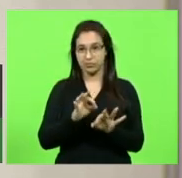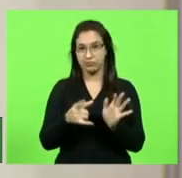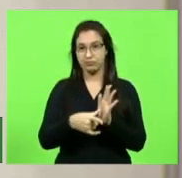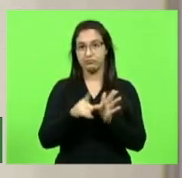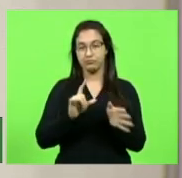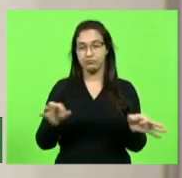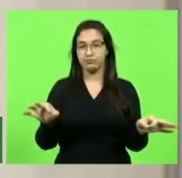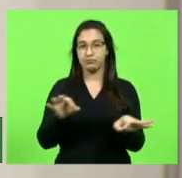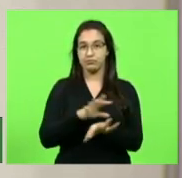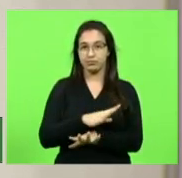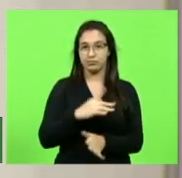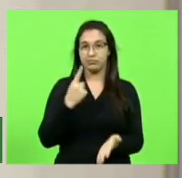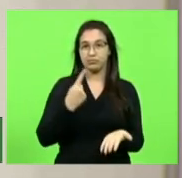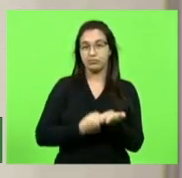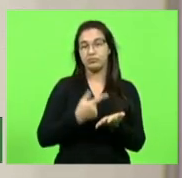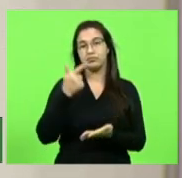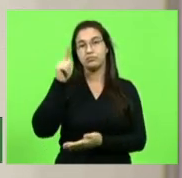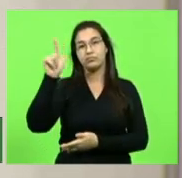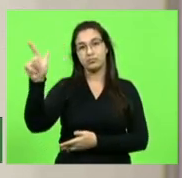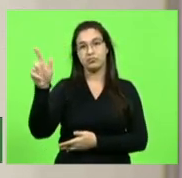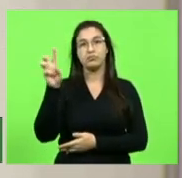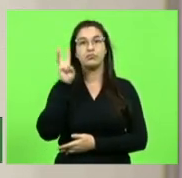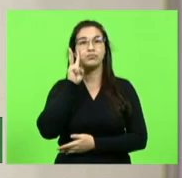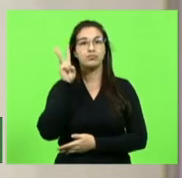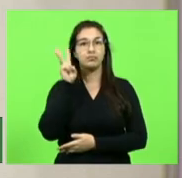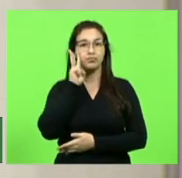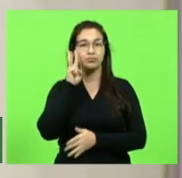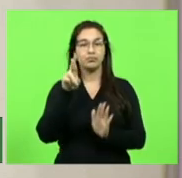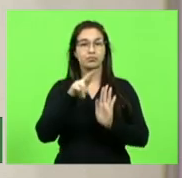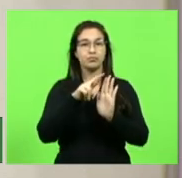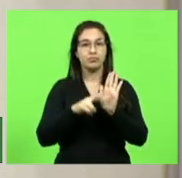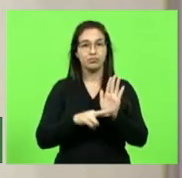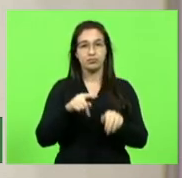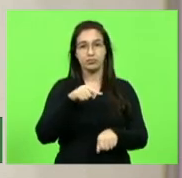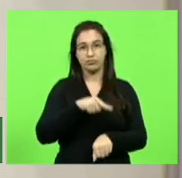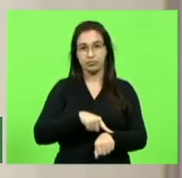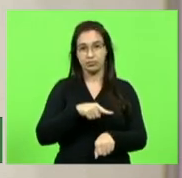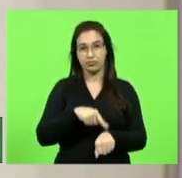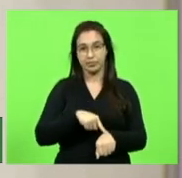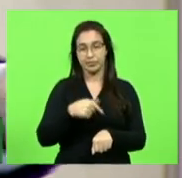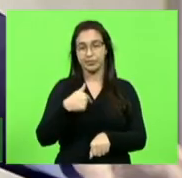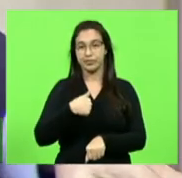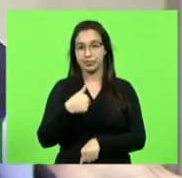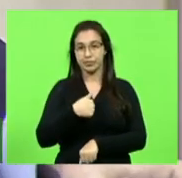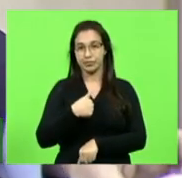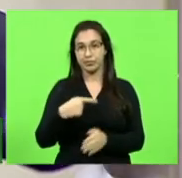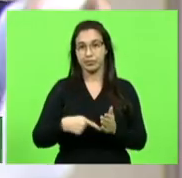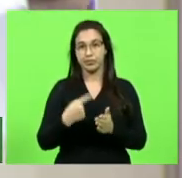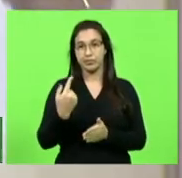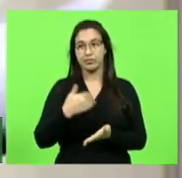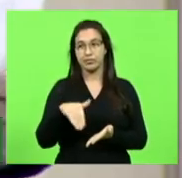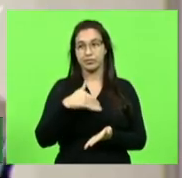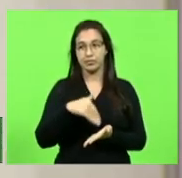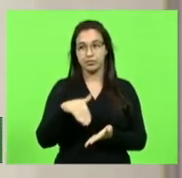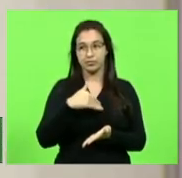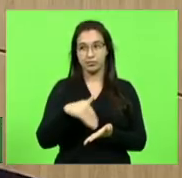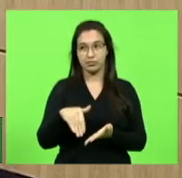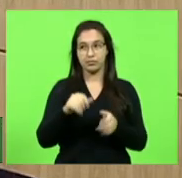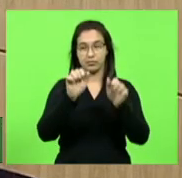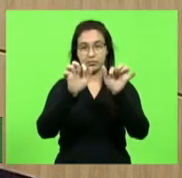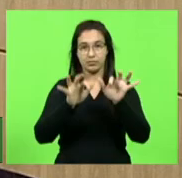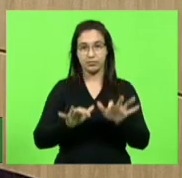a sessão, convocou outra ordinária para terça-feira, no horário regimental. Eu, primeiro secretário, lavrei a presente